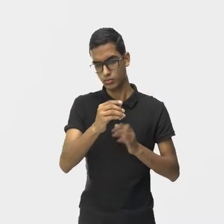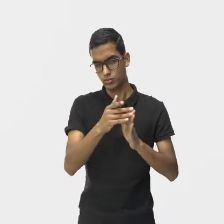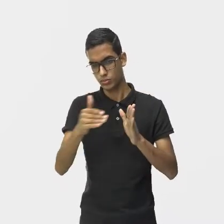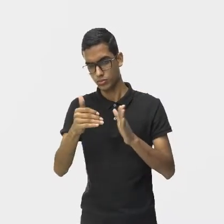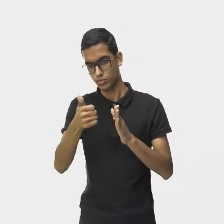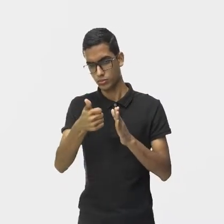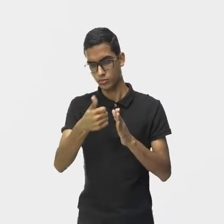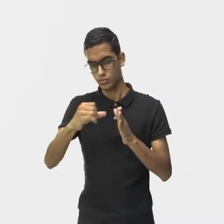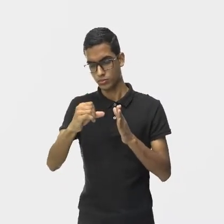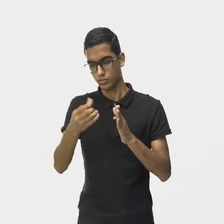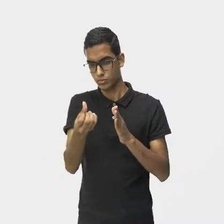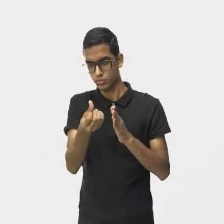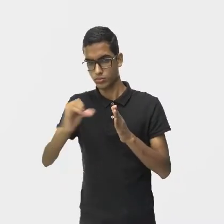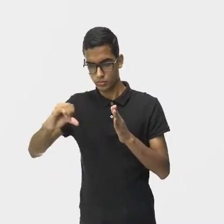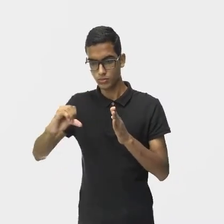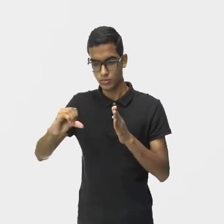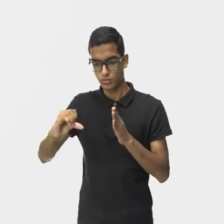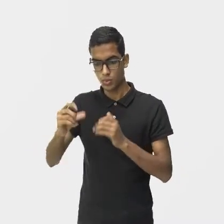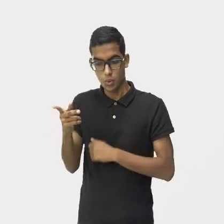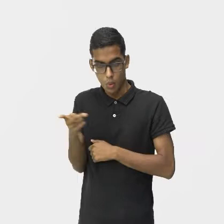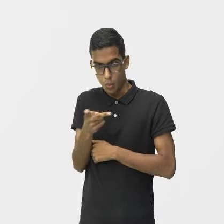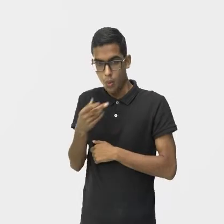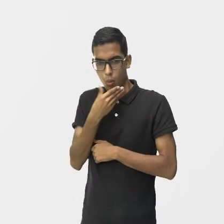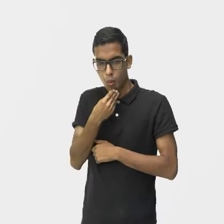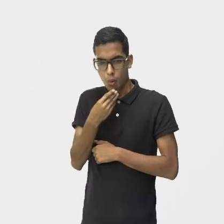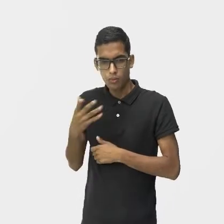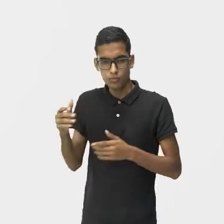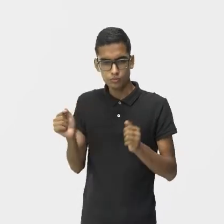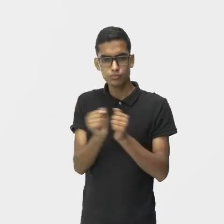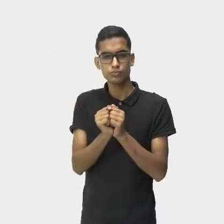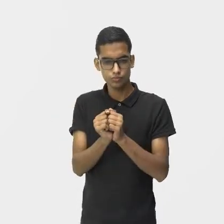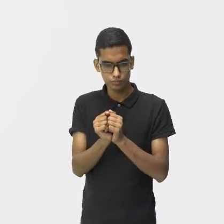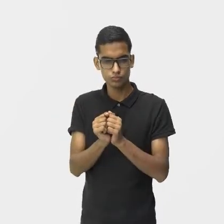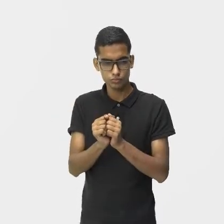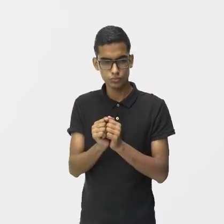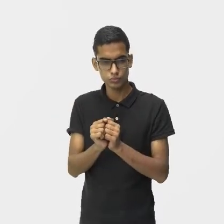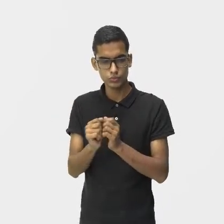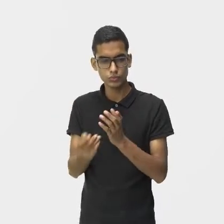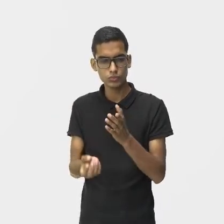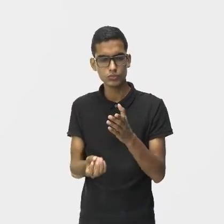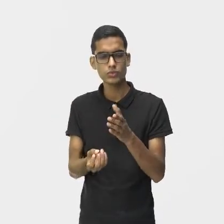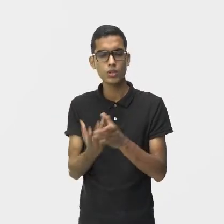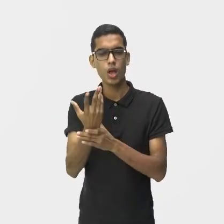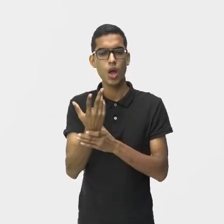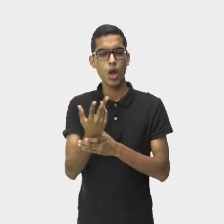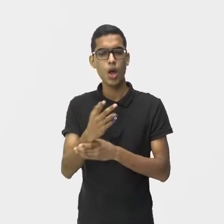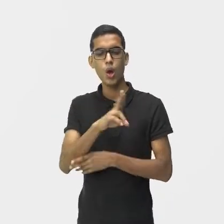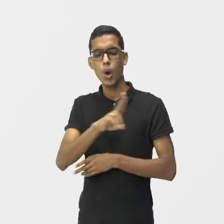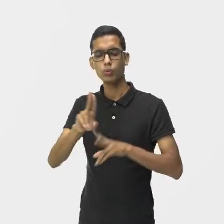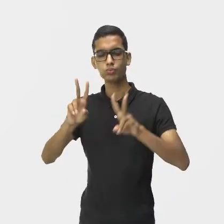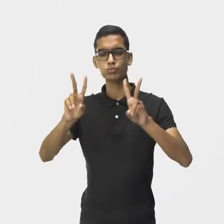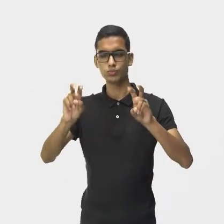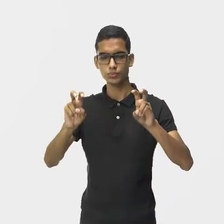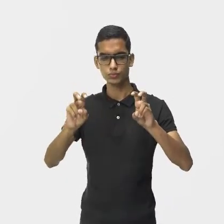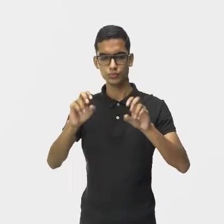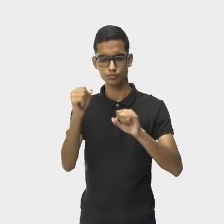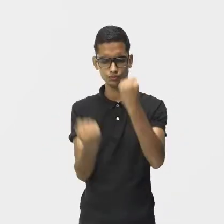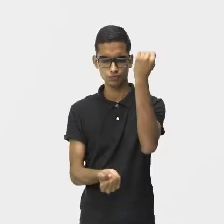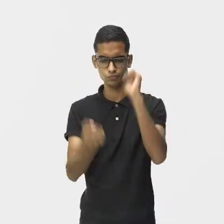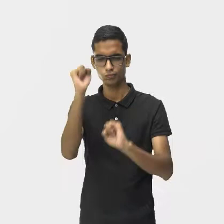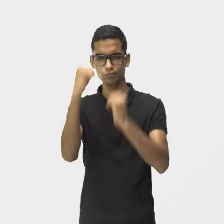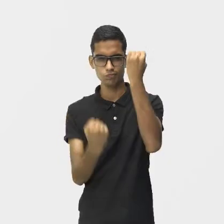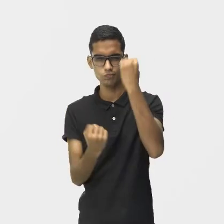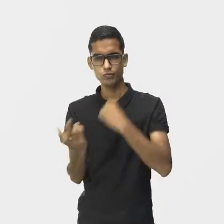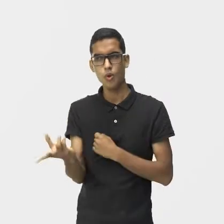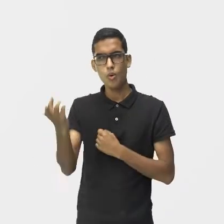fazer artístico e eles criaram esse termo, a indústria cultural.